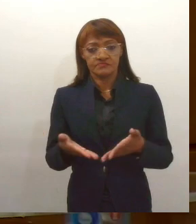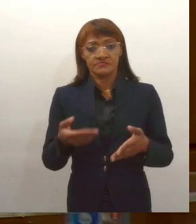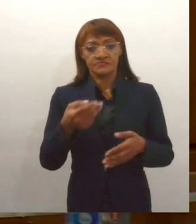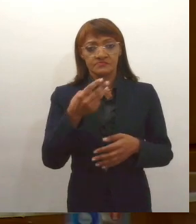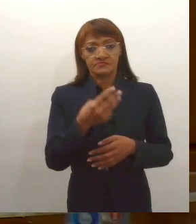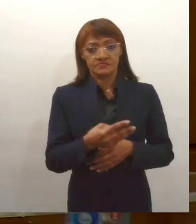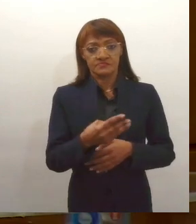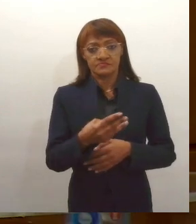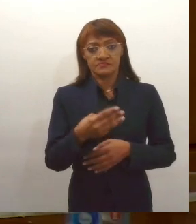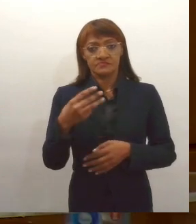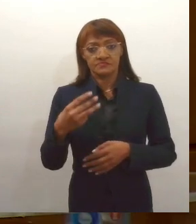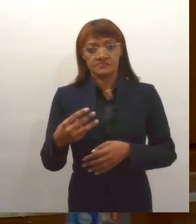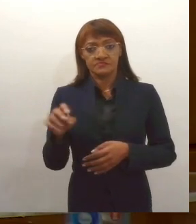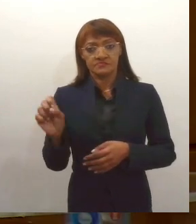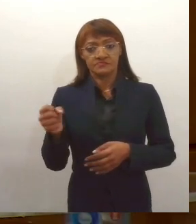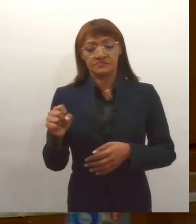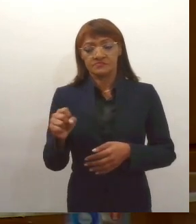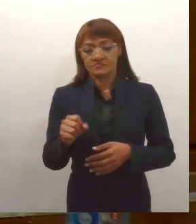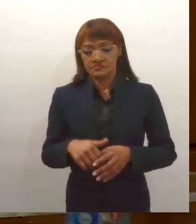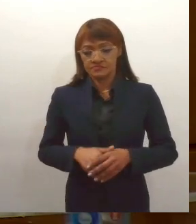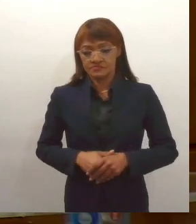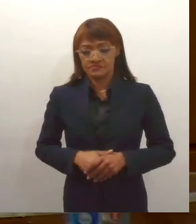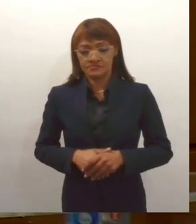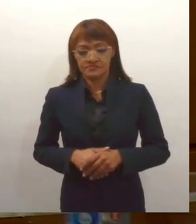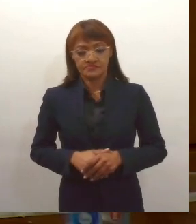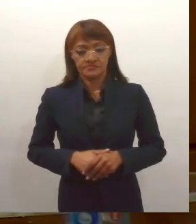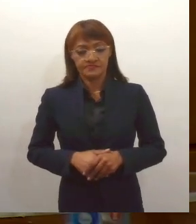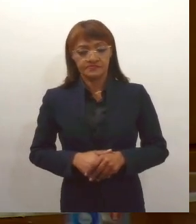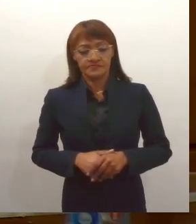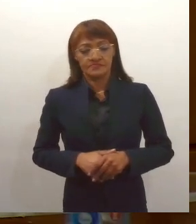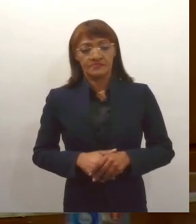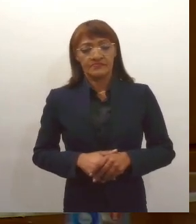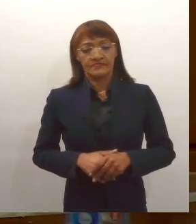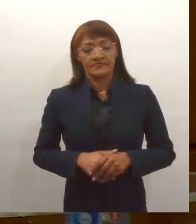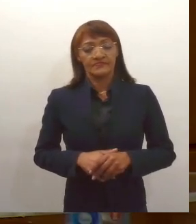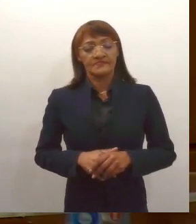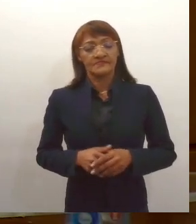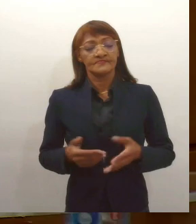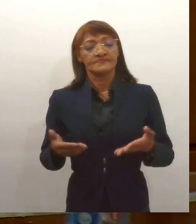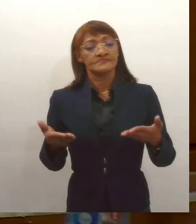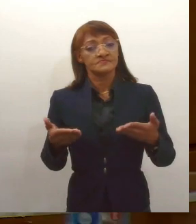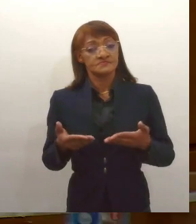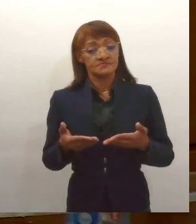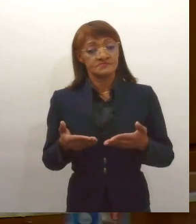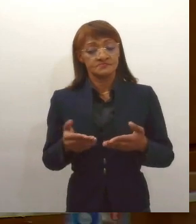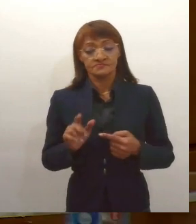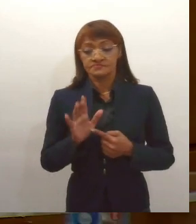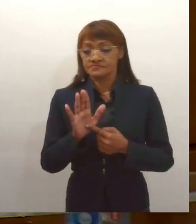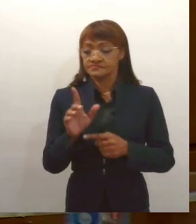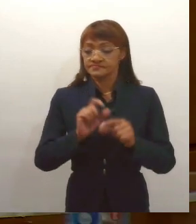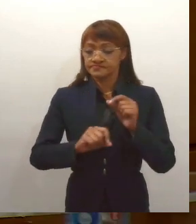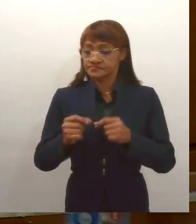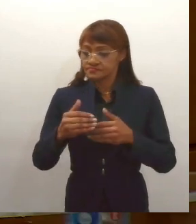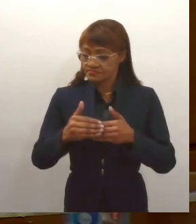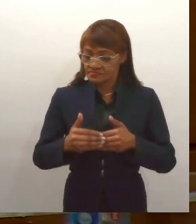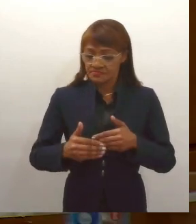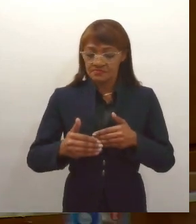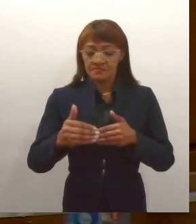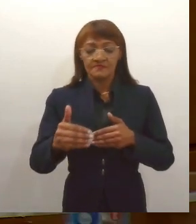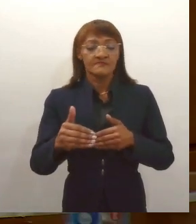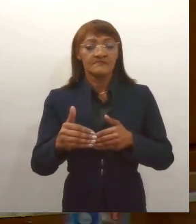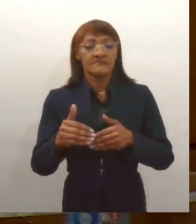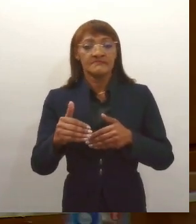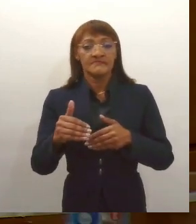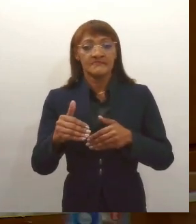leitos a previsão é que para os próximos dias a rede de saúde Conte com mais 10